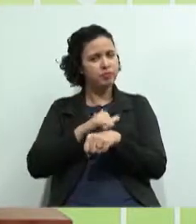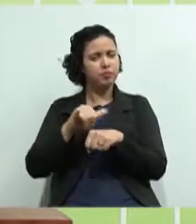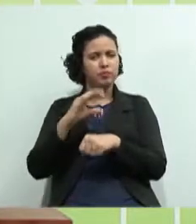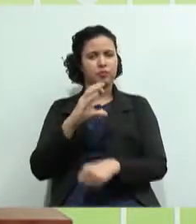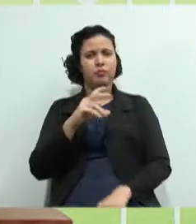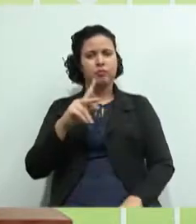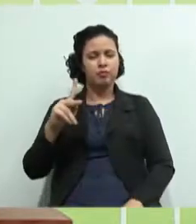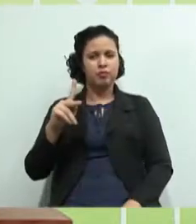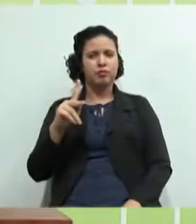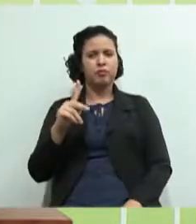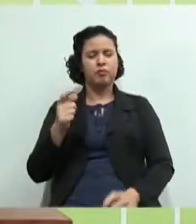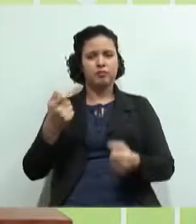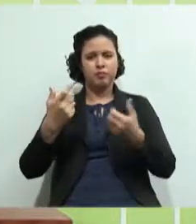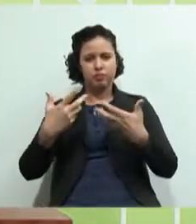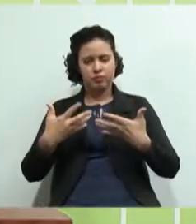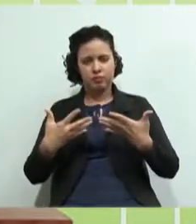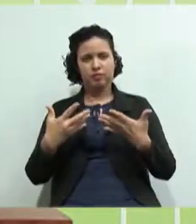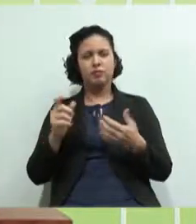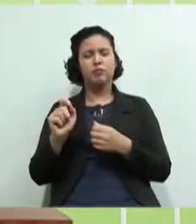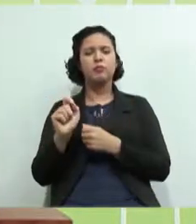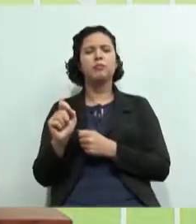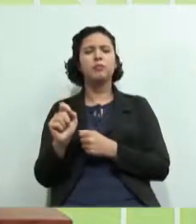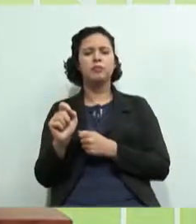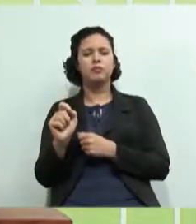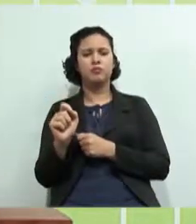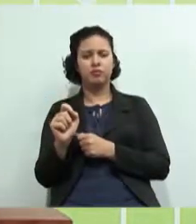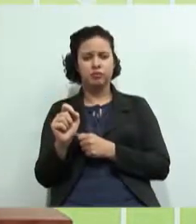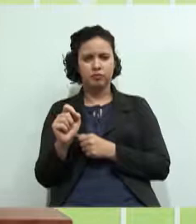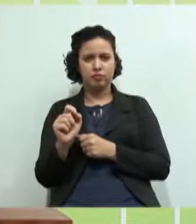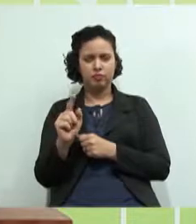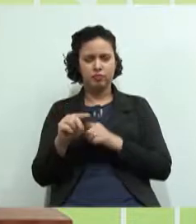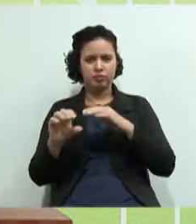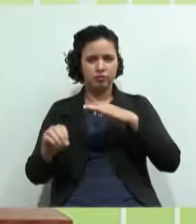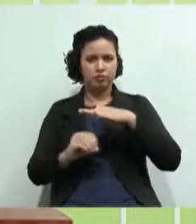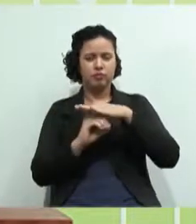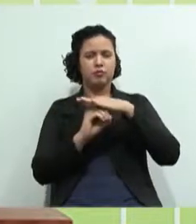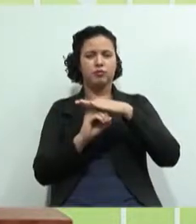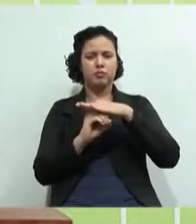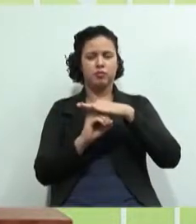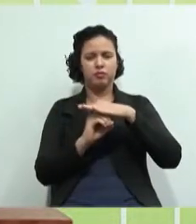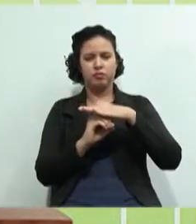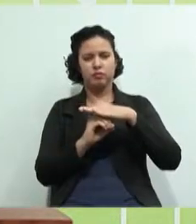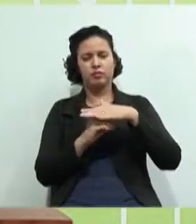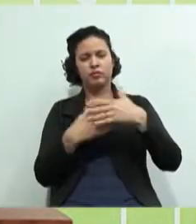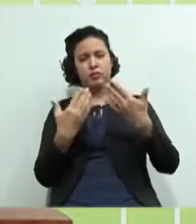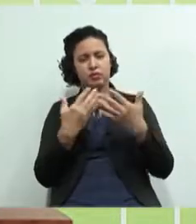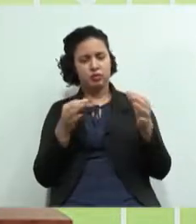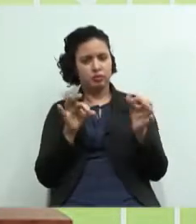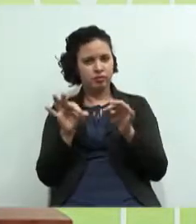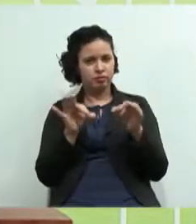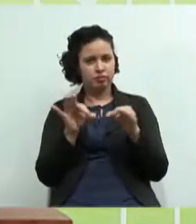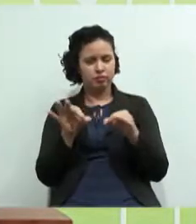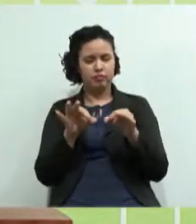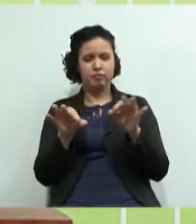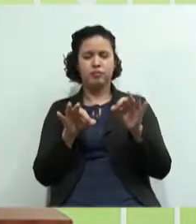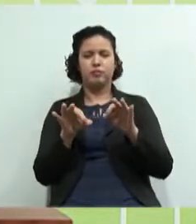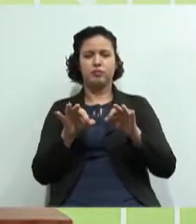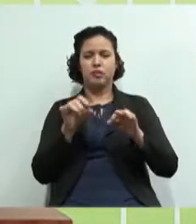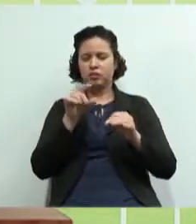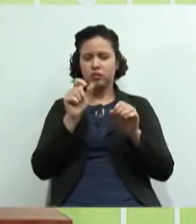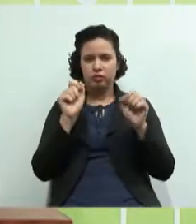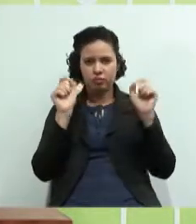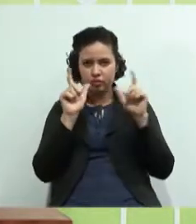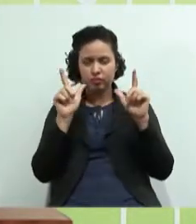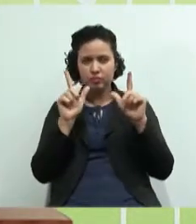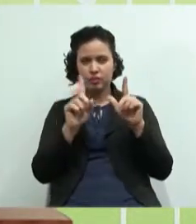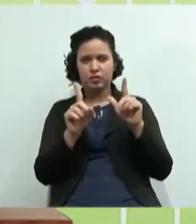agora de planejamento. Falamos já das organizações e agora estamos falando de planejamento. Acorda você. Ah, não era você que estava ali na